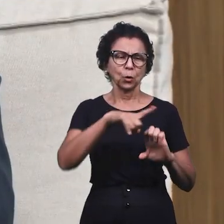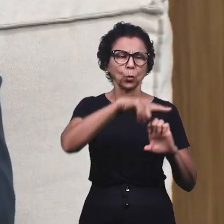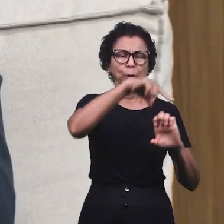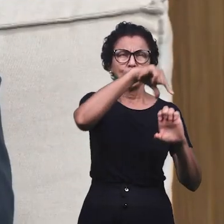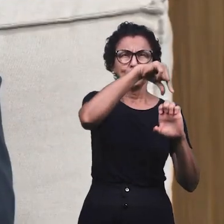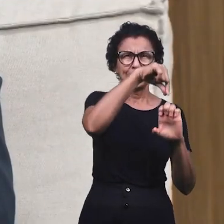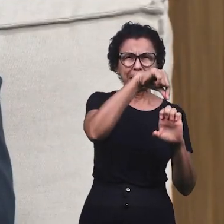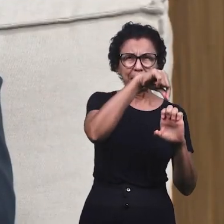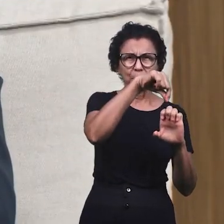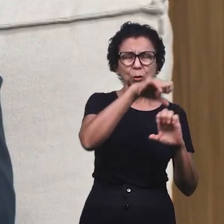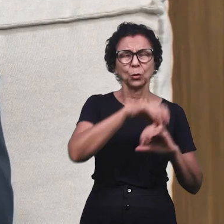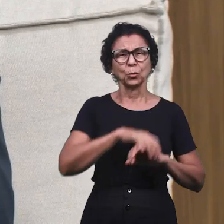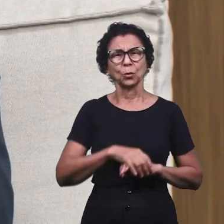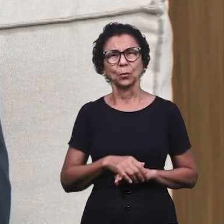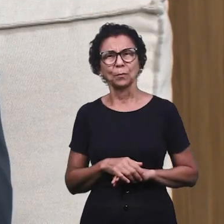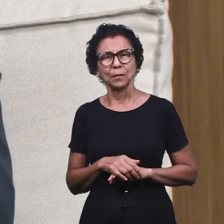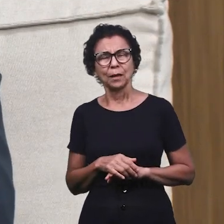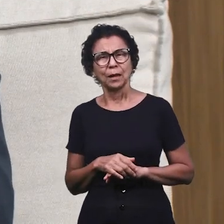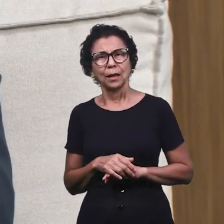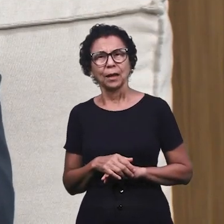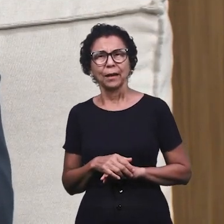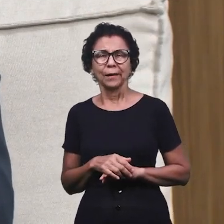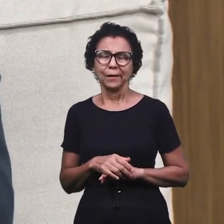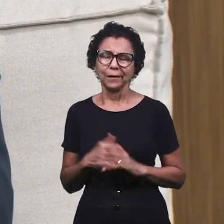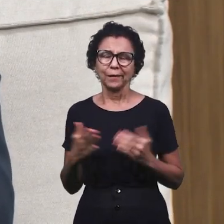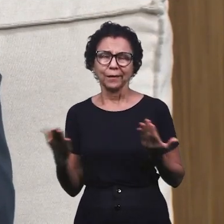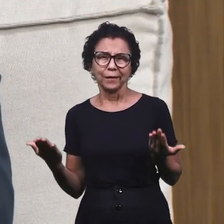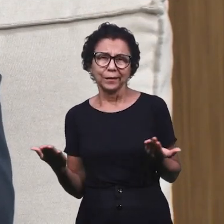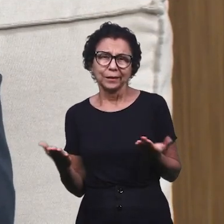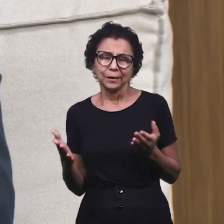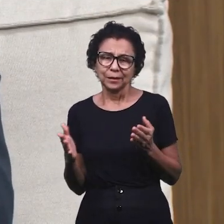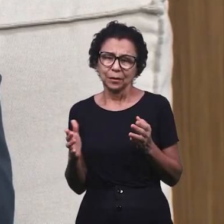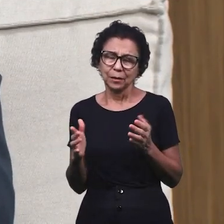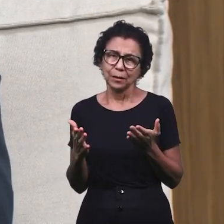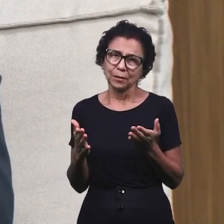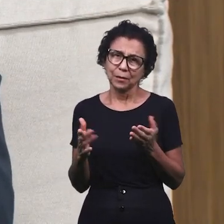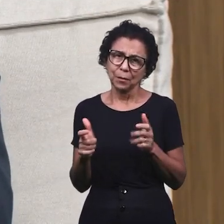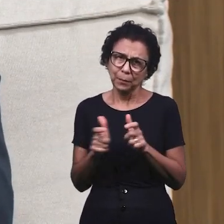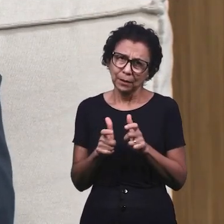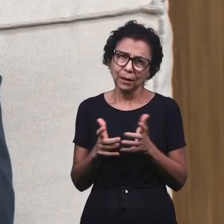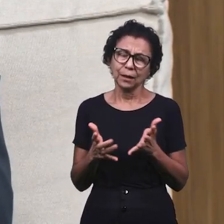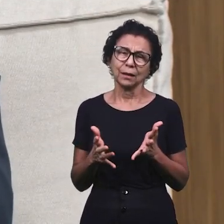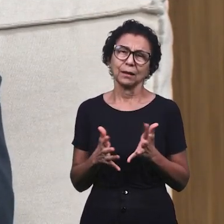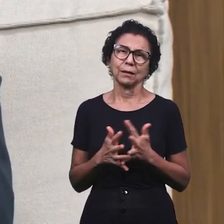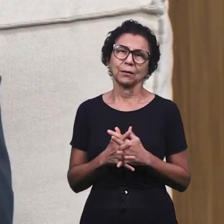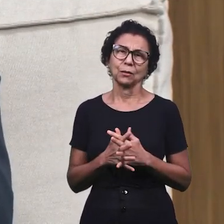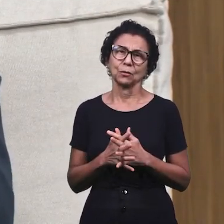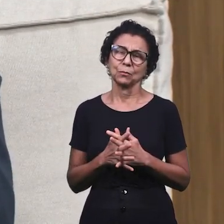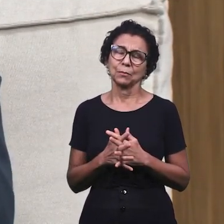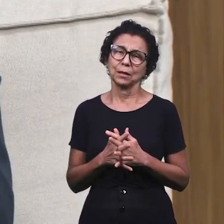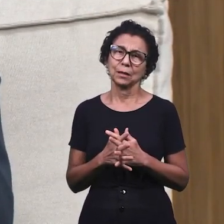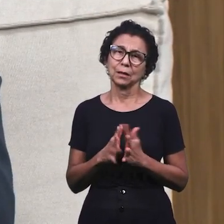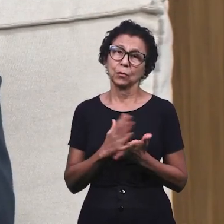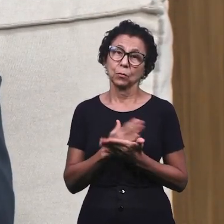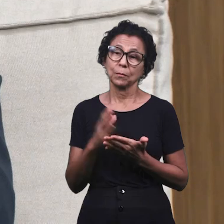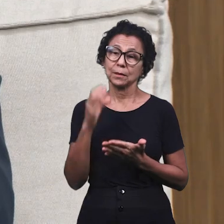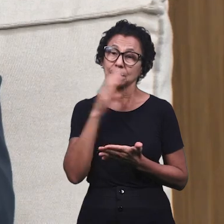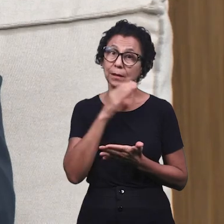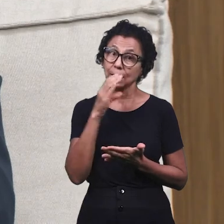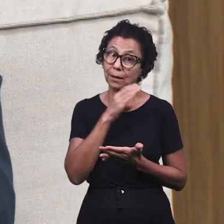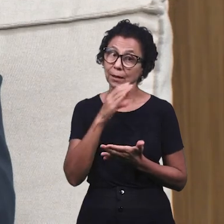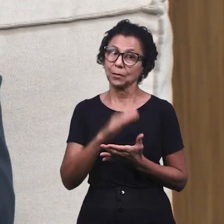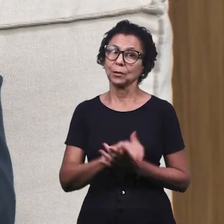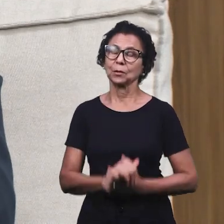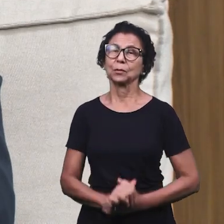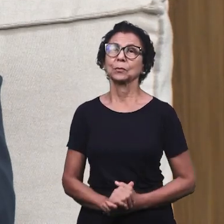comece pequeno, mas Ok. comece logo, porque Pé no chão. pé no chão, mas não deixe para amanhã, porque